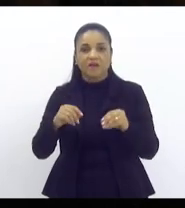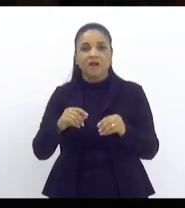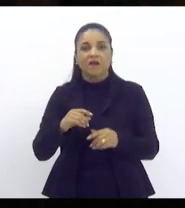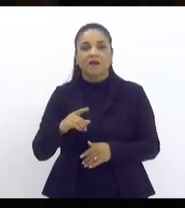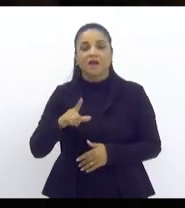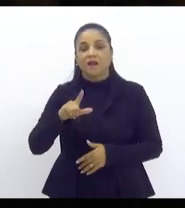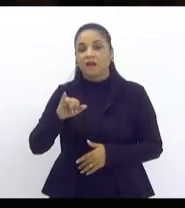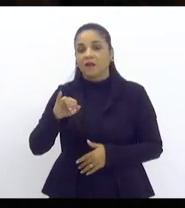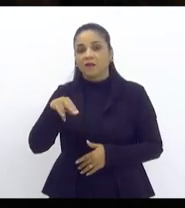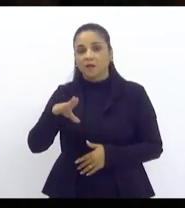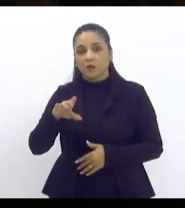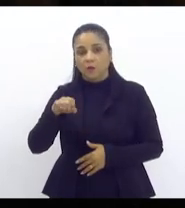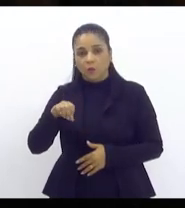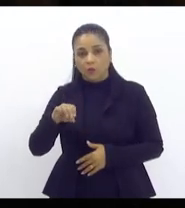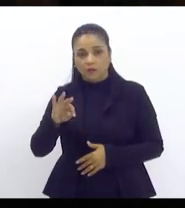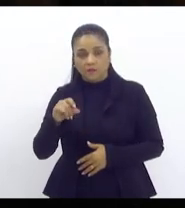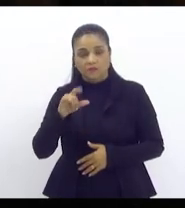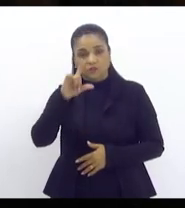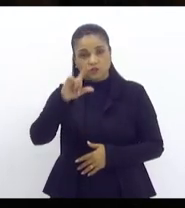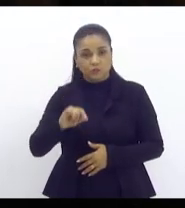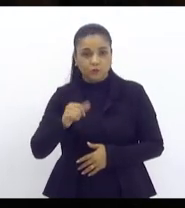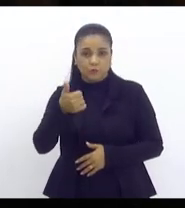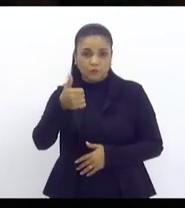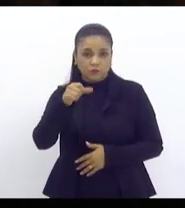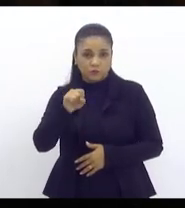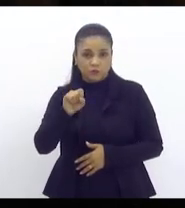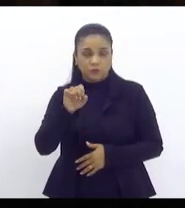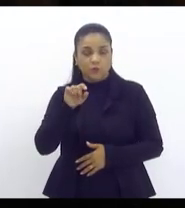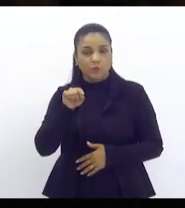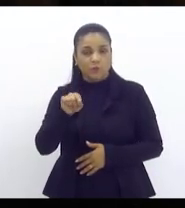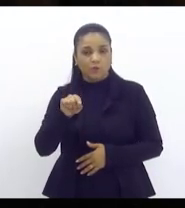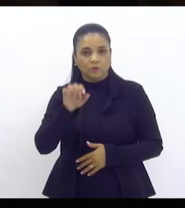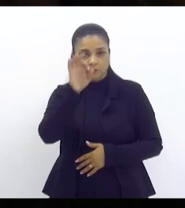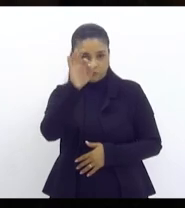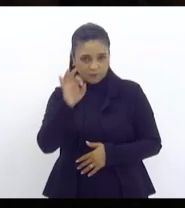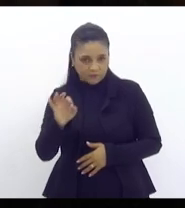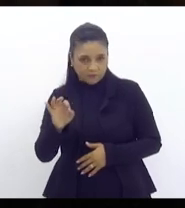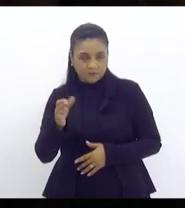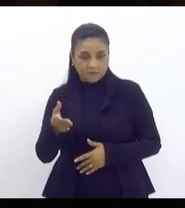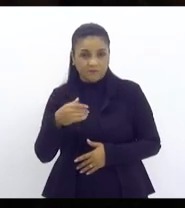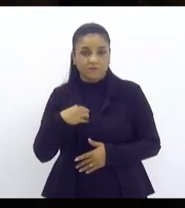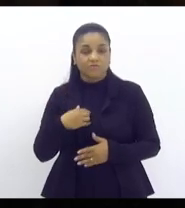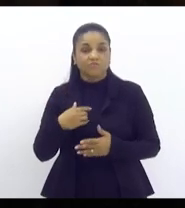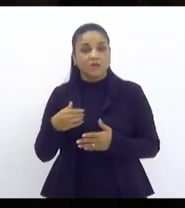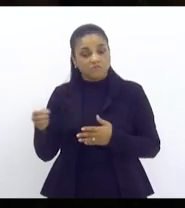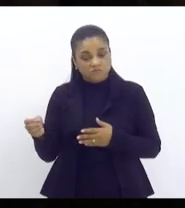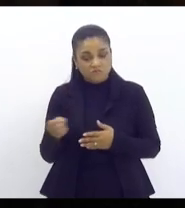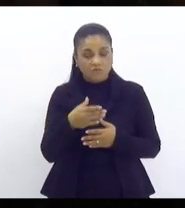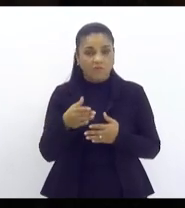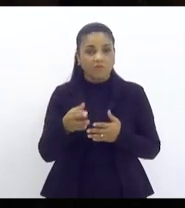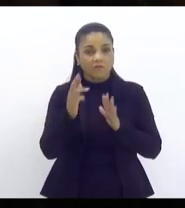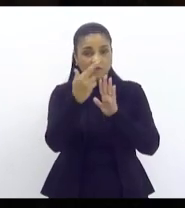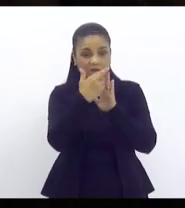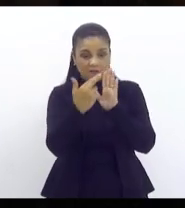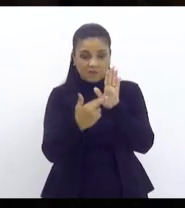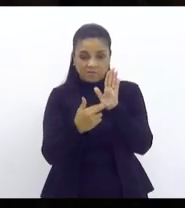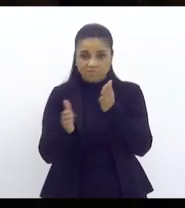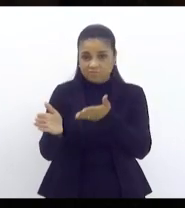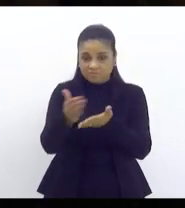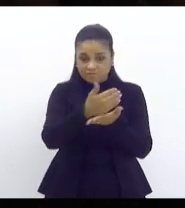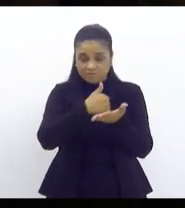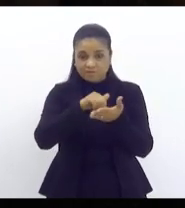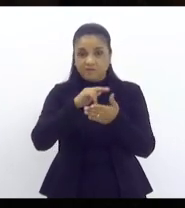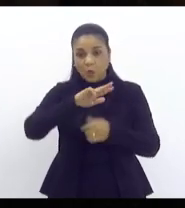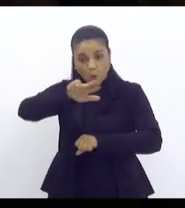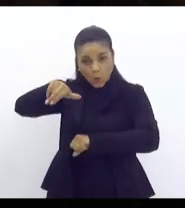para 18 pontos percentuais. E na renovação do regime, ficou fixado pela